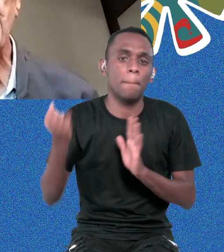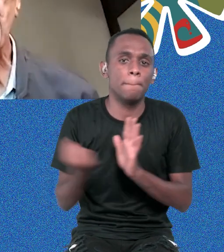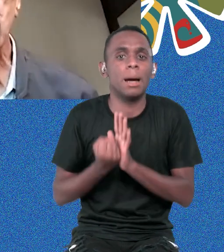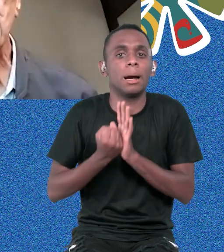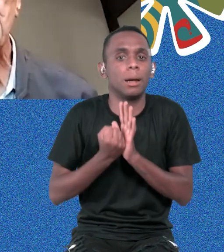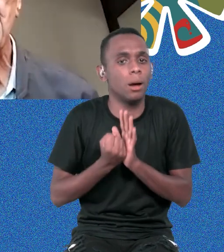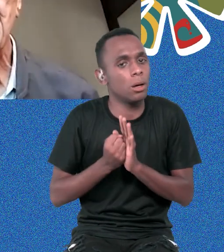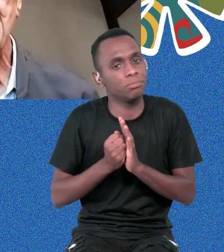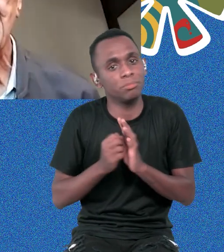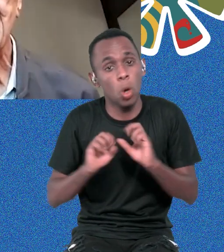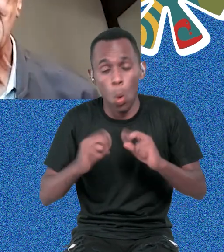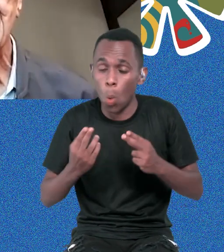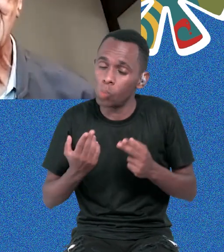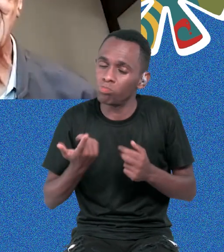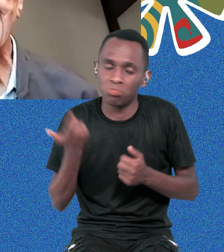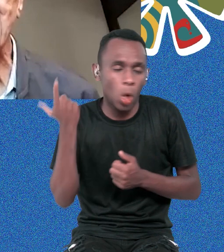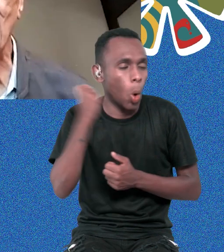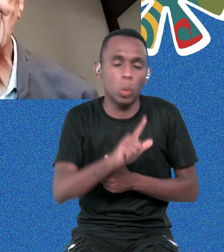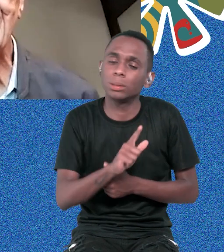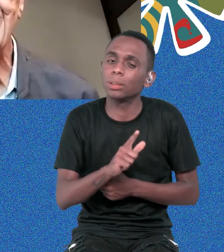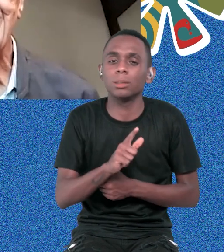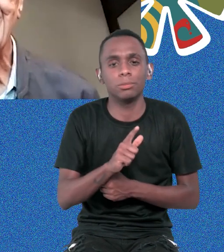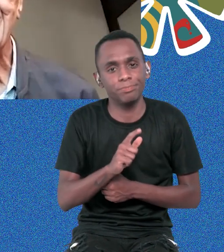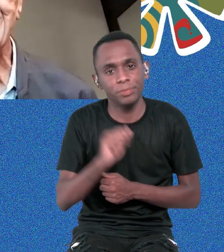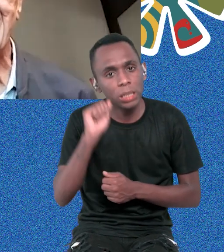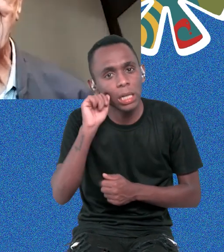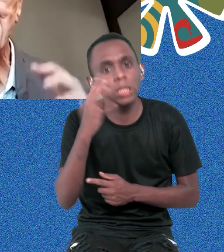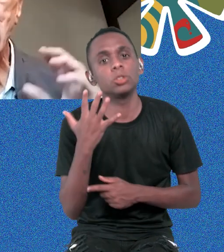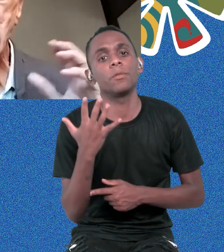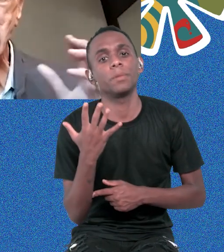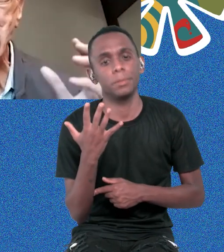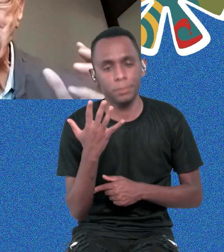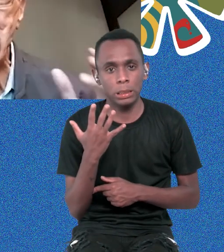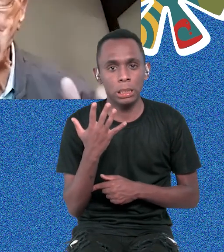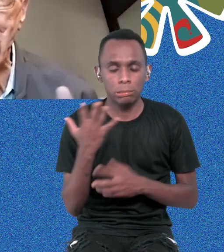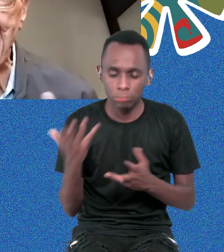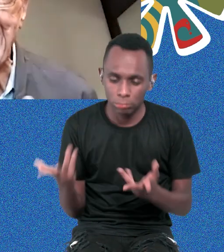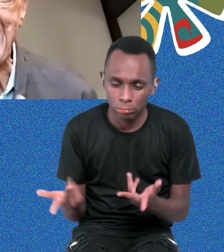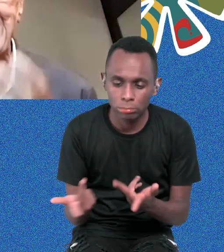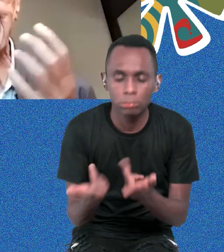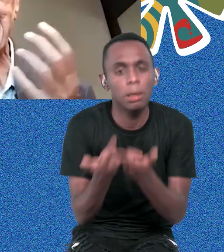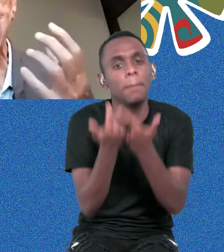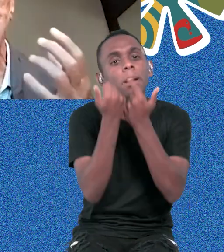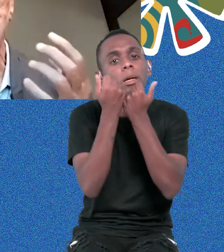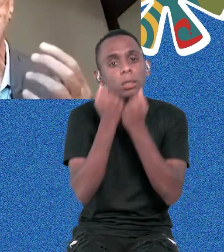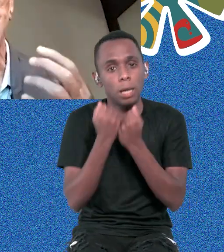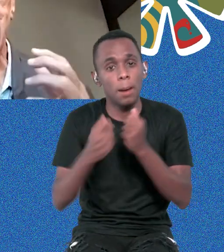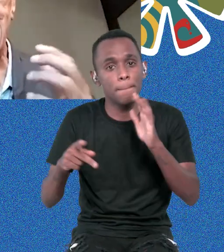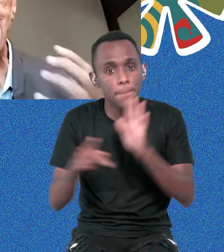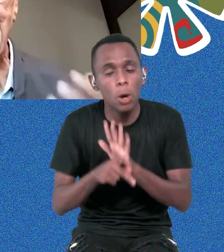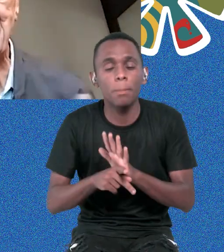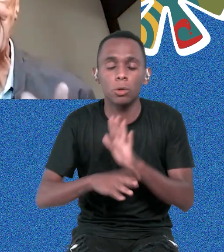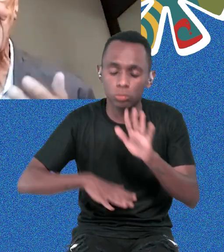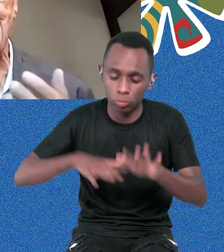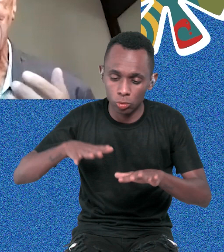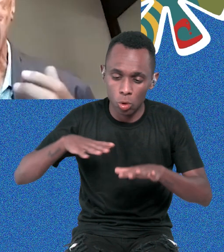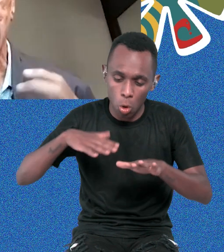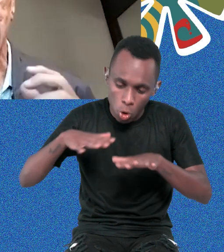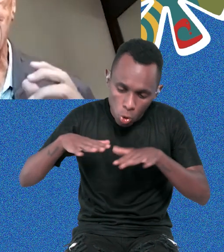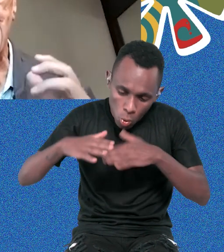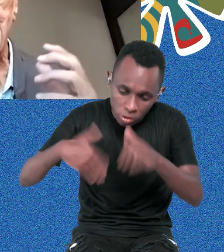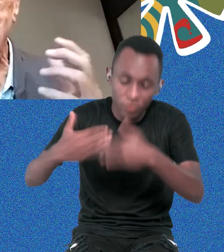não conseguiremos dar conta da riqueza, da